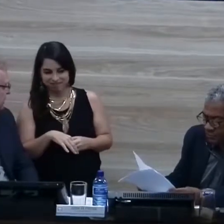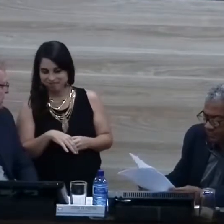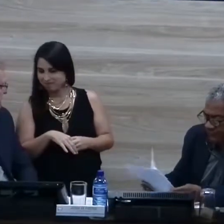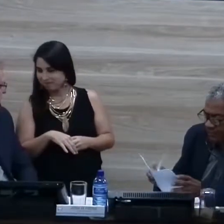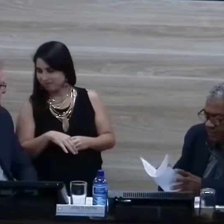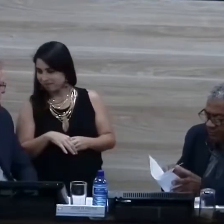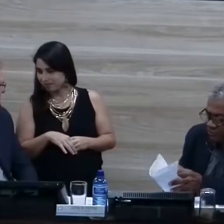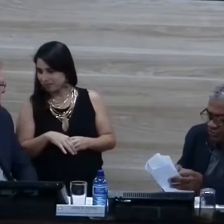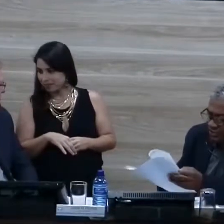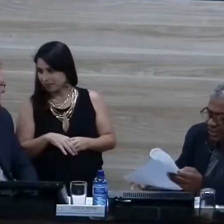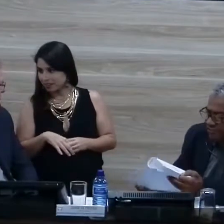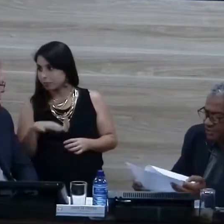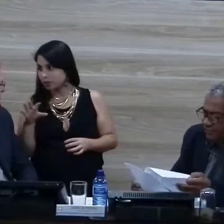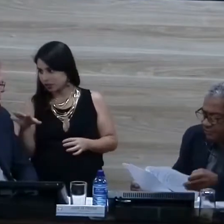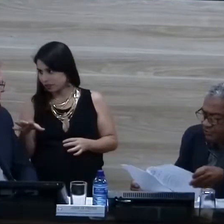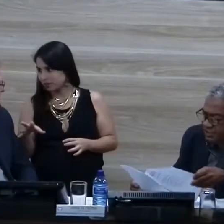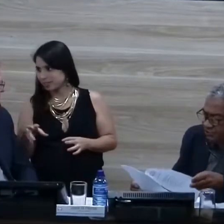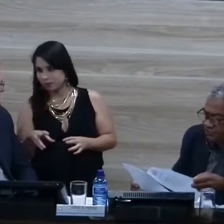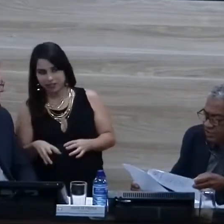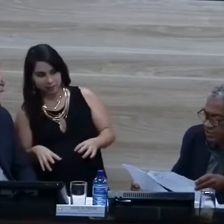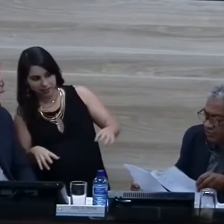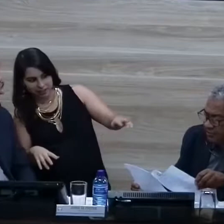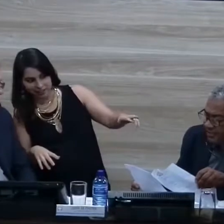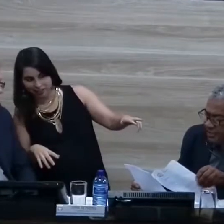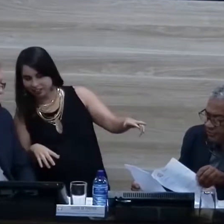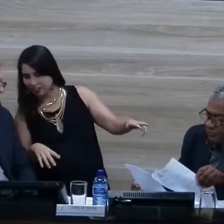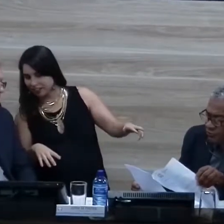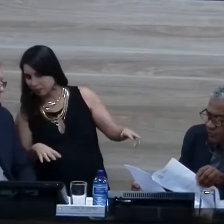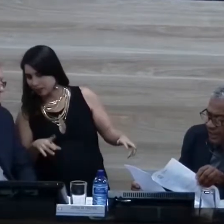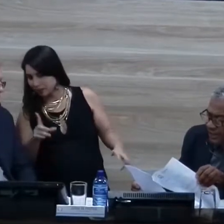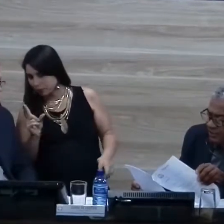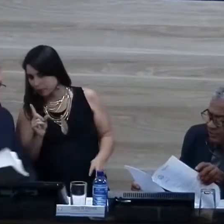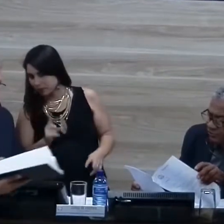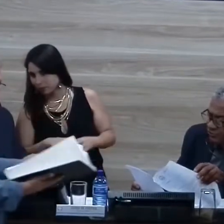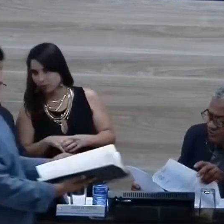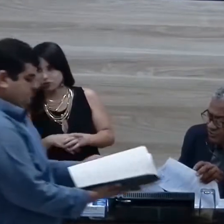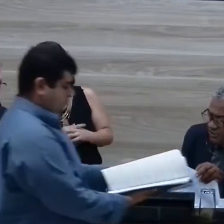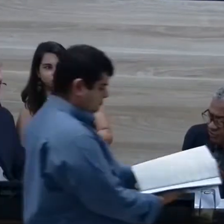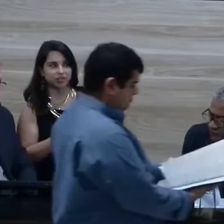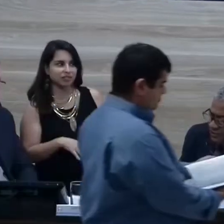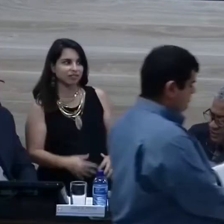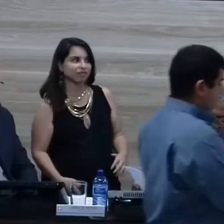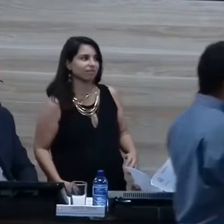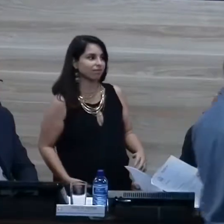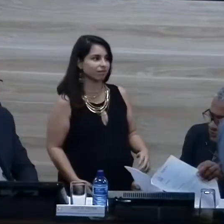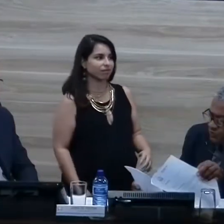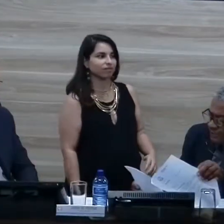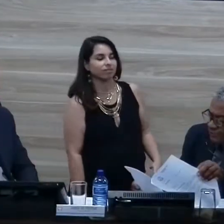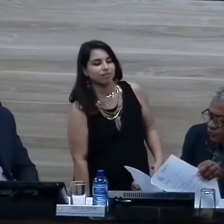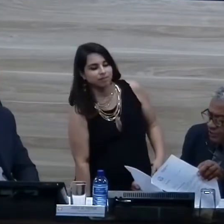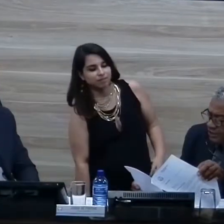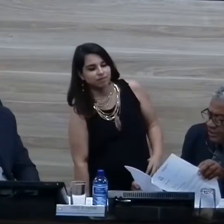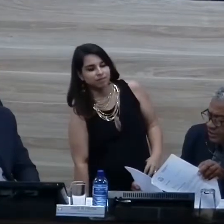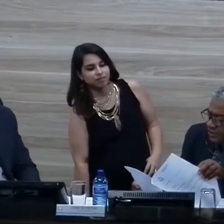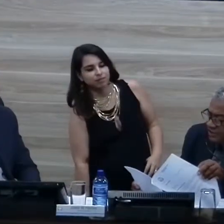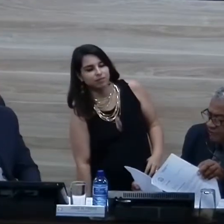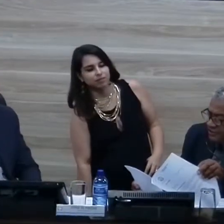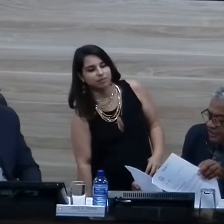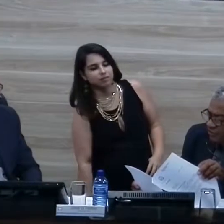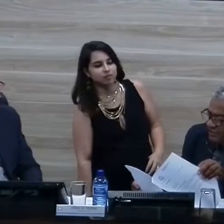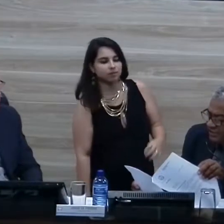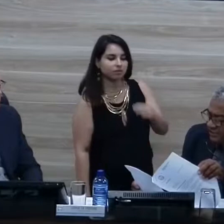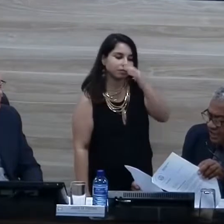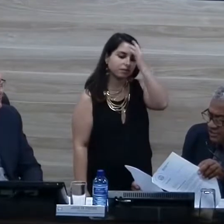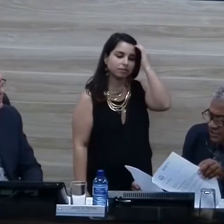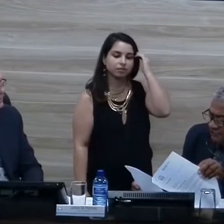do senhor prefeito Mário Botion, que encaminha projeto de lei complementar número 1/2019, que dispõe sobre a Zona de